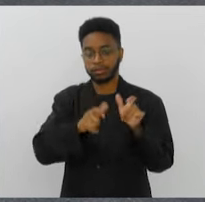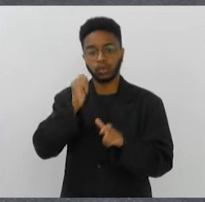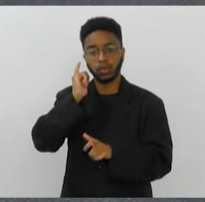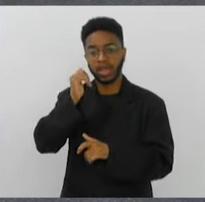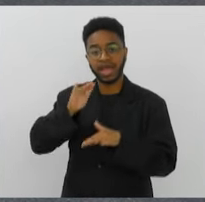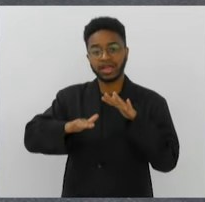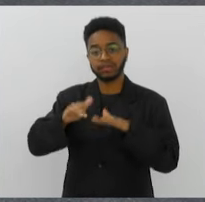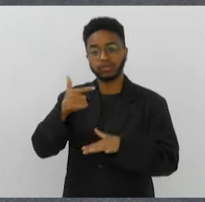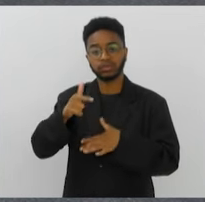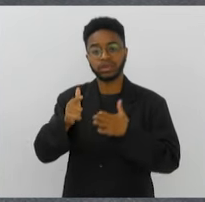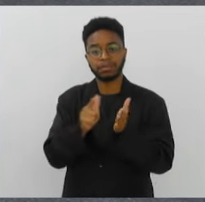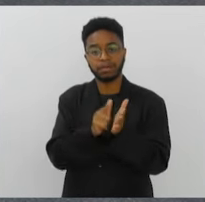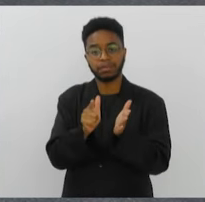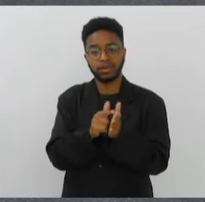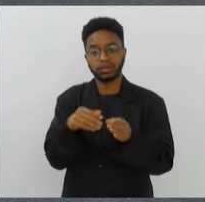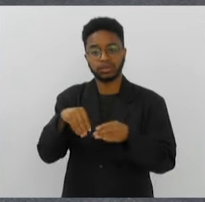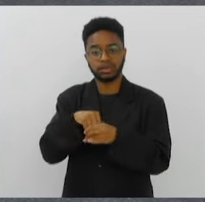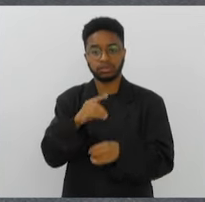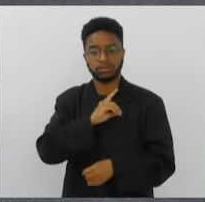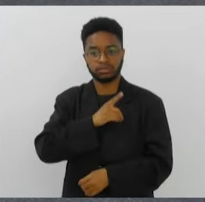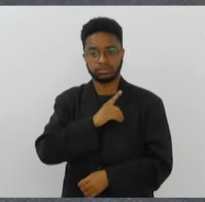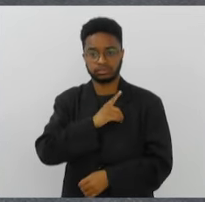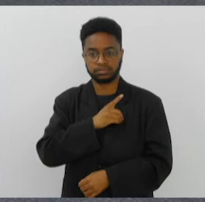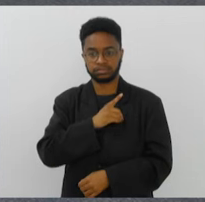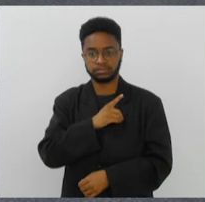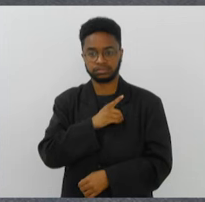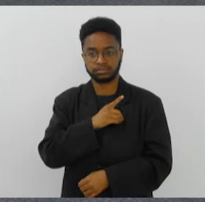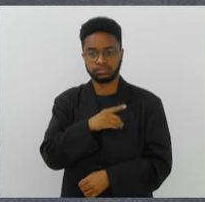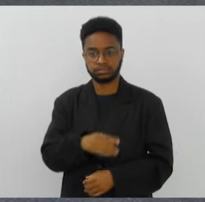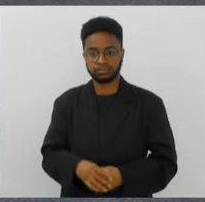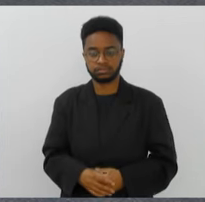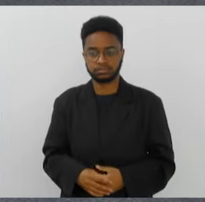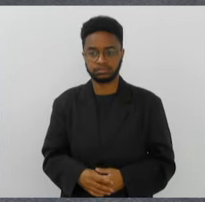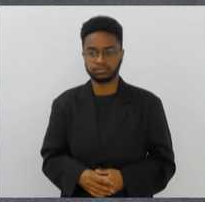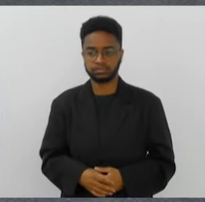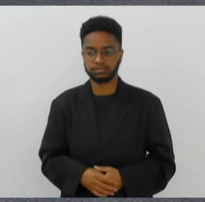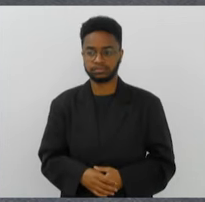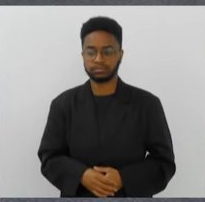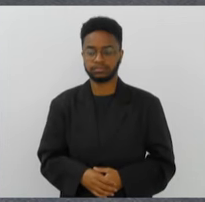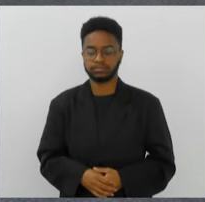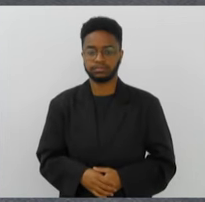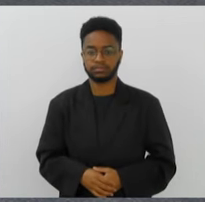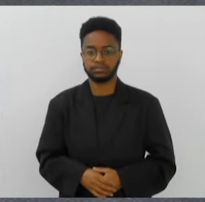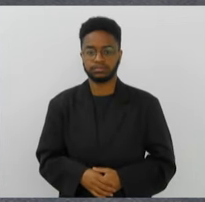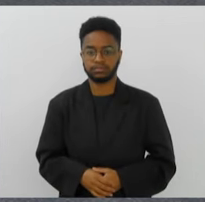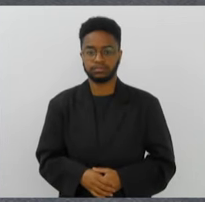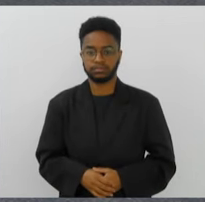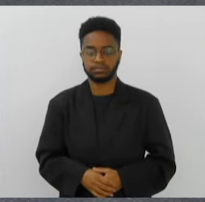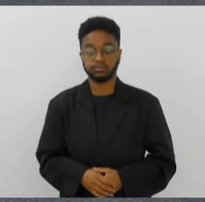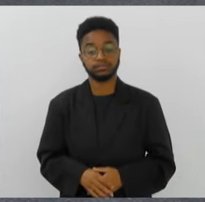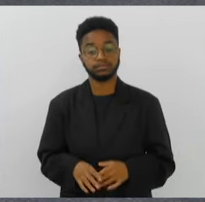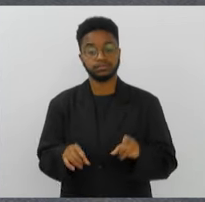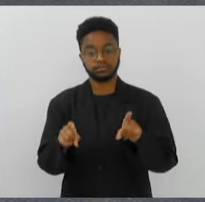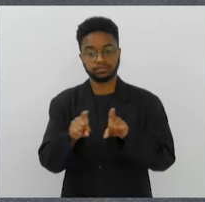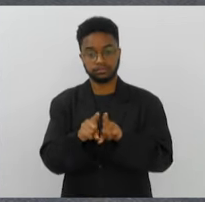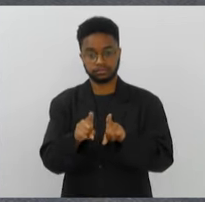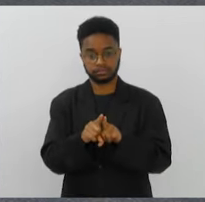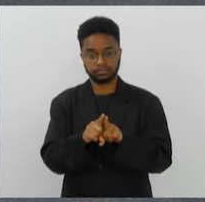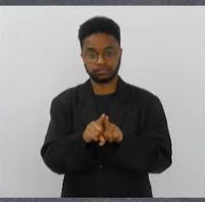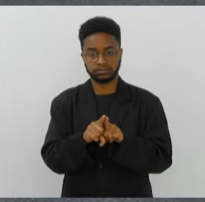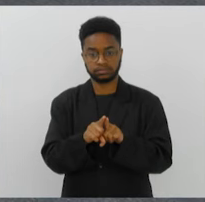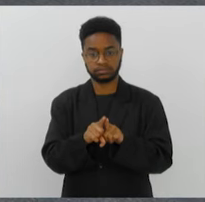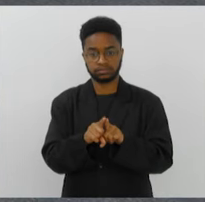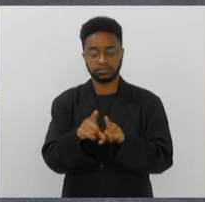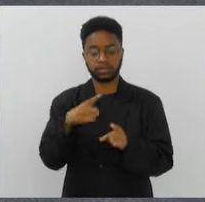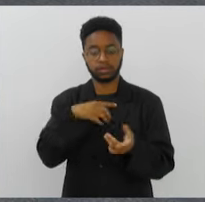não tem papel na delegacia, deputado Luiz Paulo, deputado Dionísio Lins. E sem contar, as